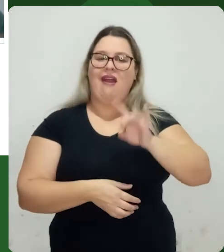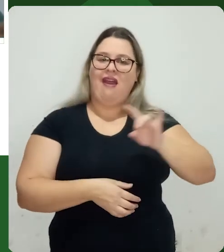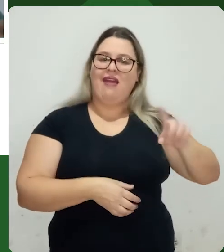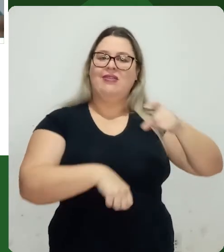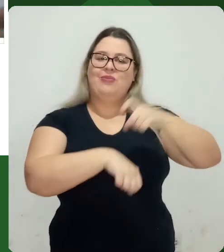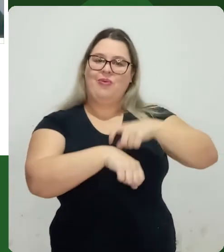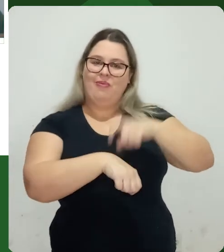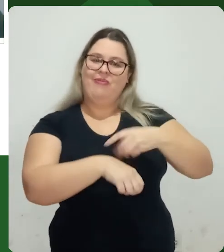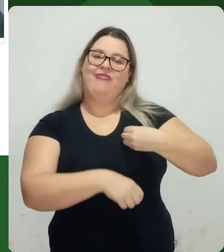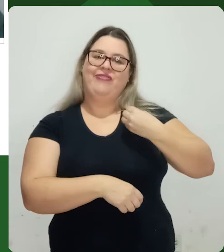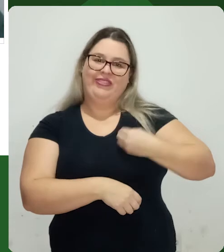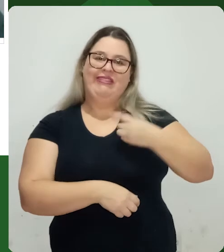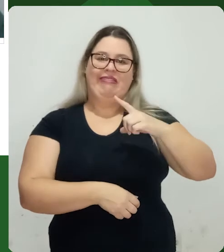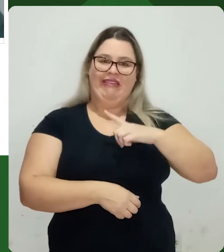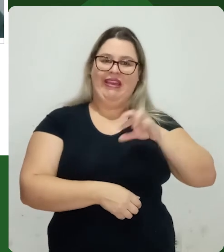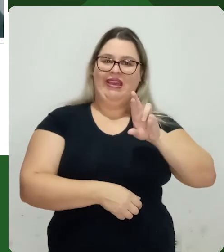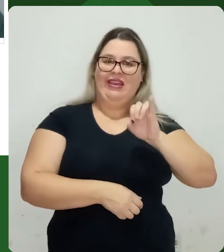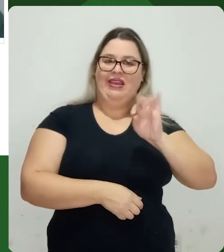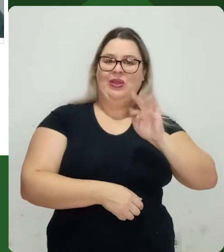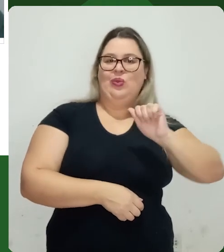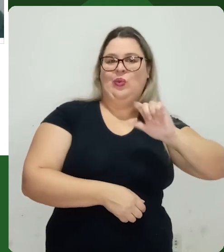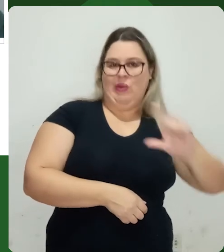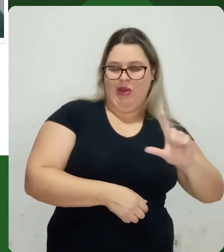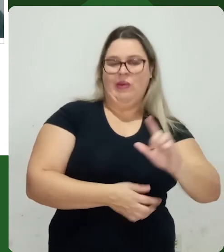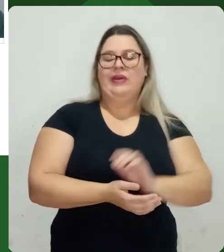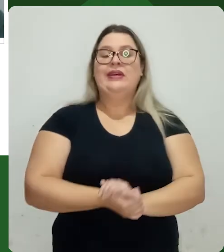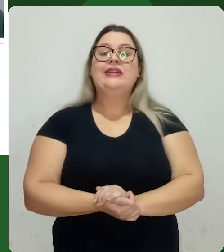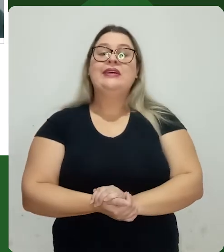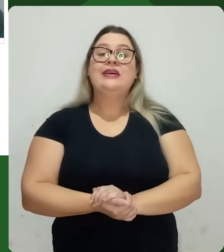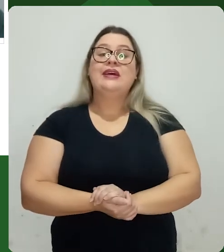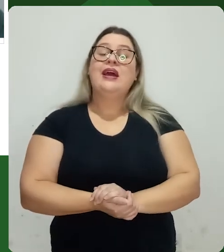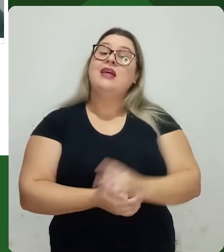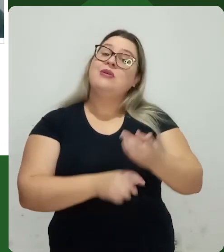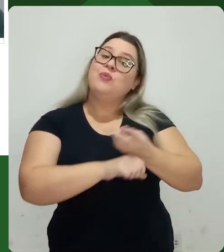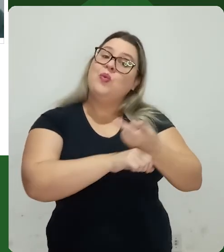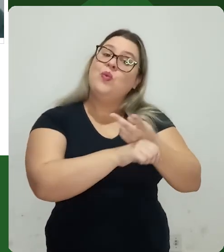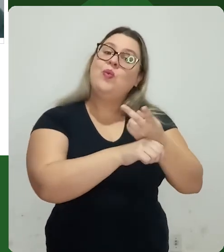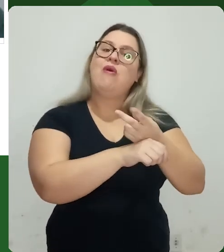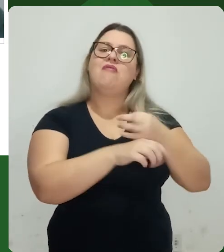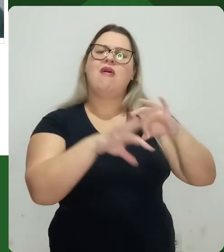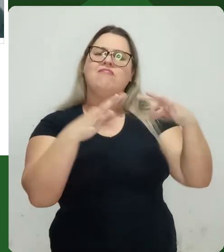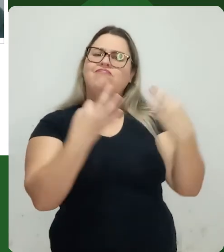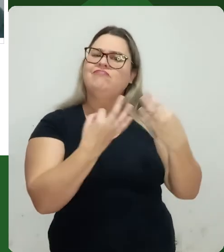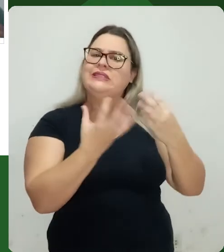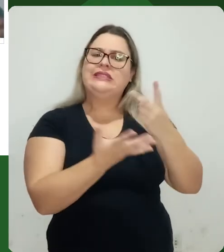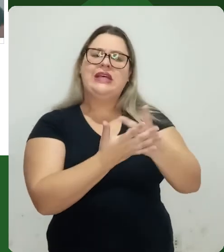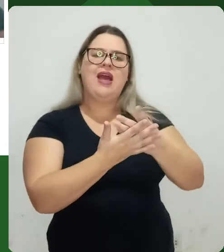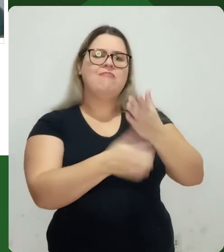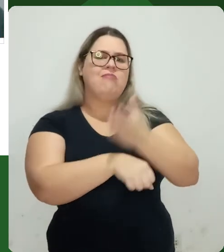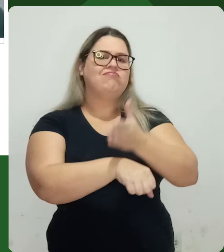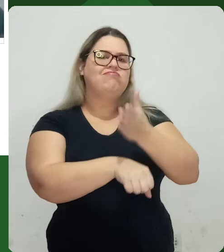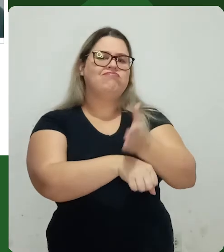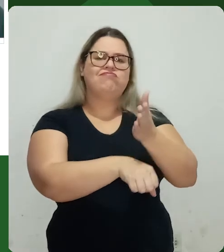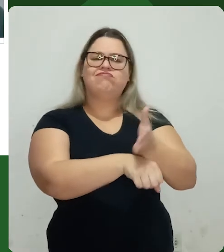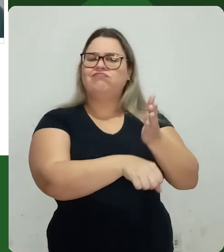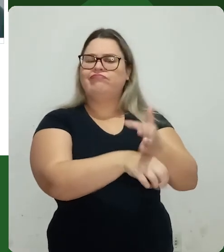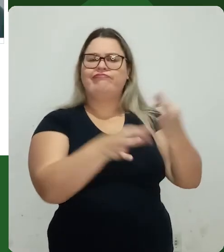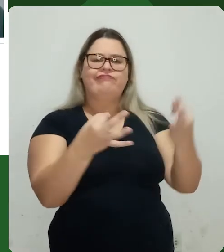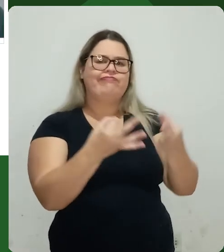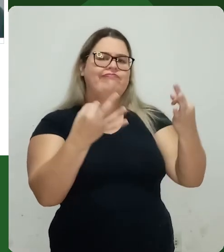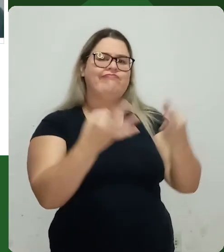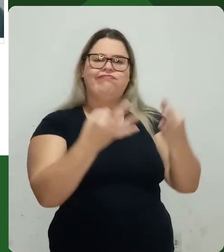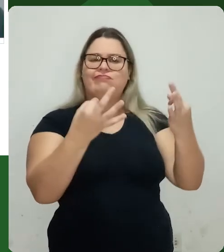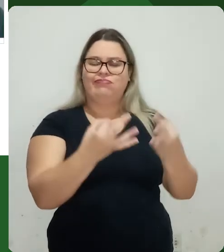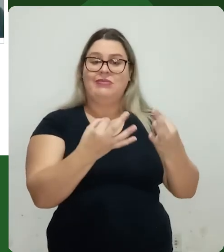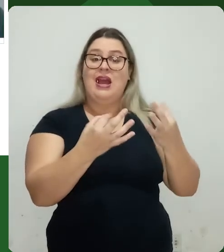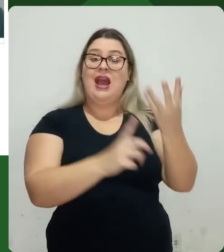vocês, cada momento da sua vida tem um ritual que caracteriza esse momento da vida, eles buscavam a perfeição em todos os momentos. Então,